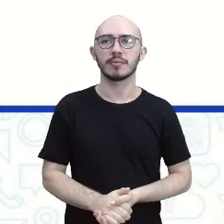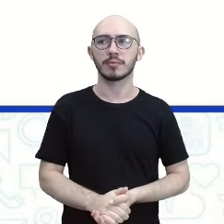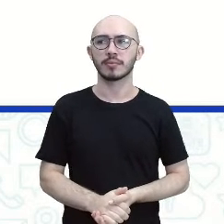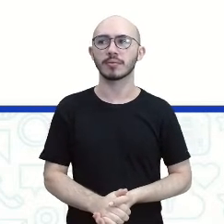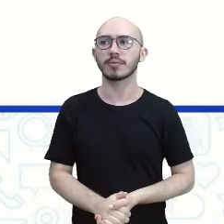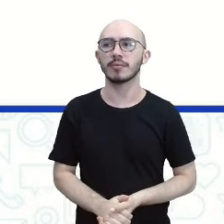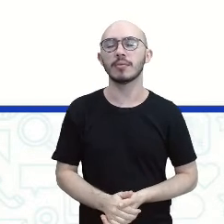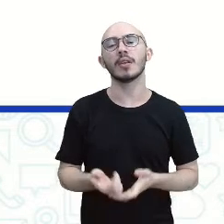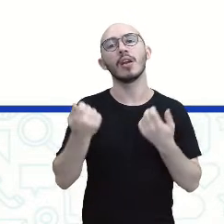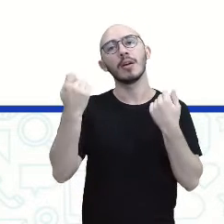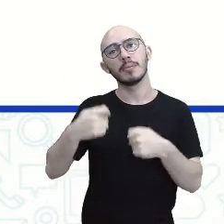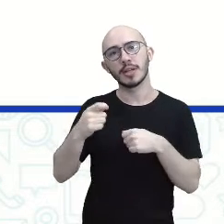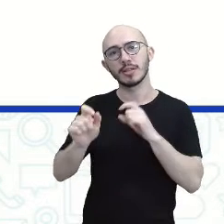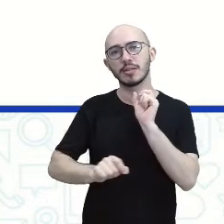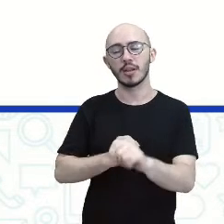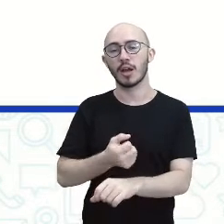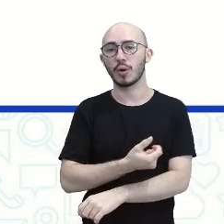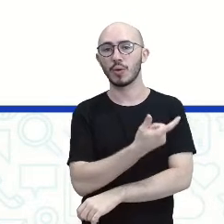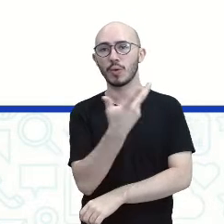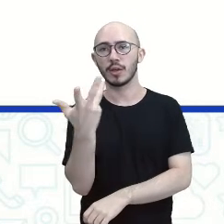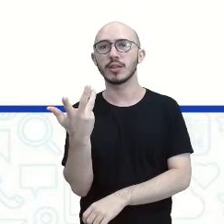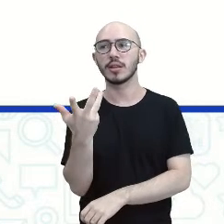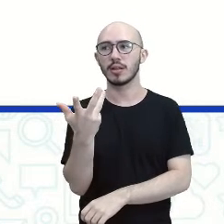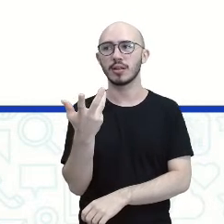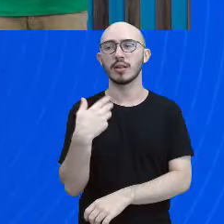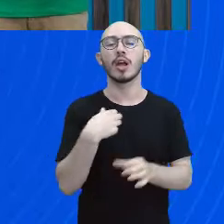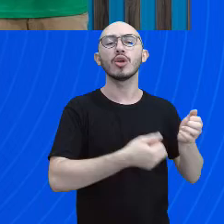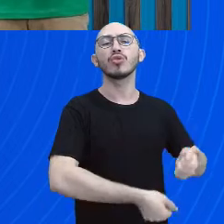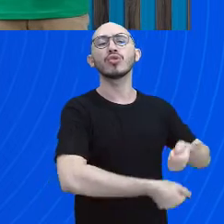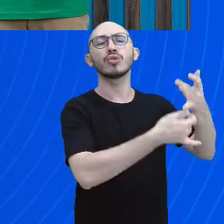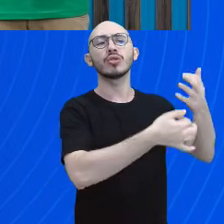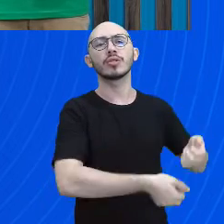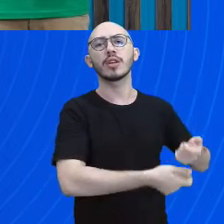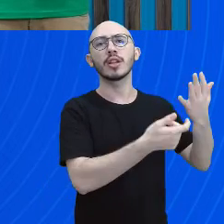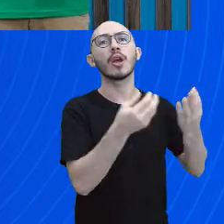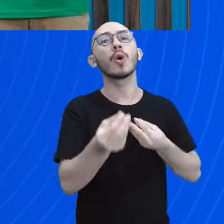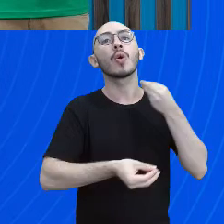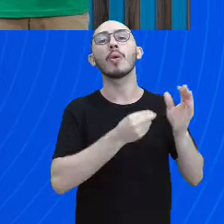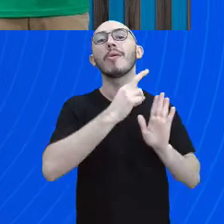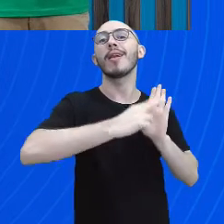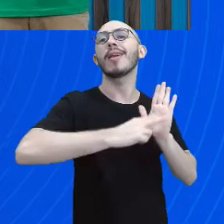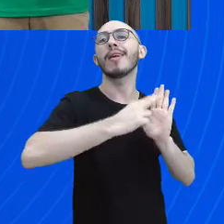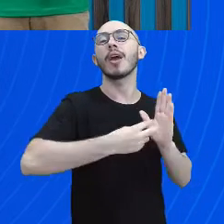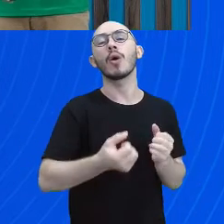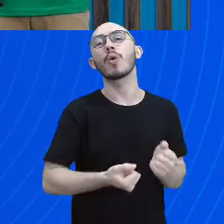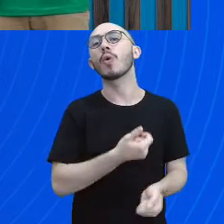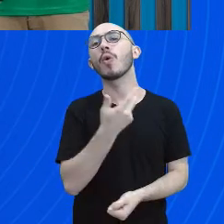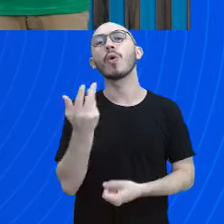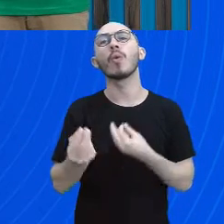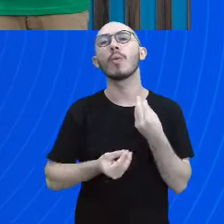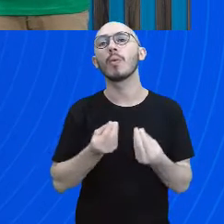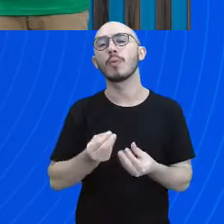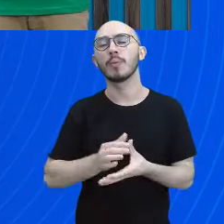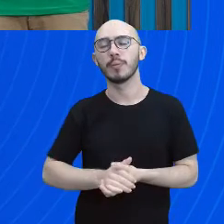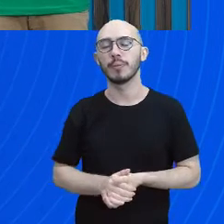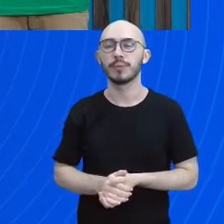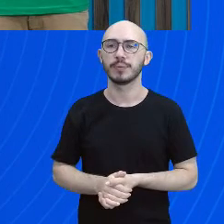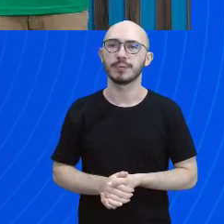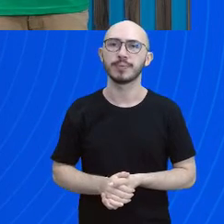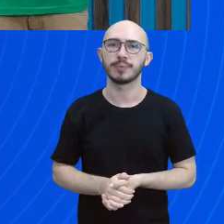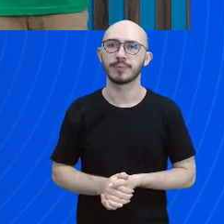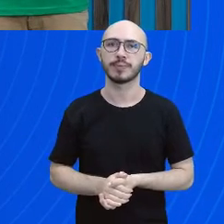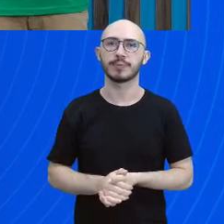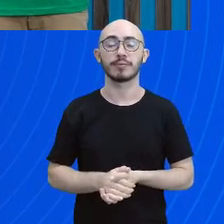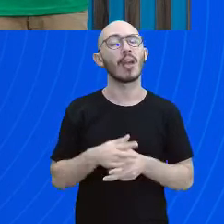Então, eu vou precisar dessa quantidade. Escreve aí no chat qual seria a leitura desse número aí, tá bom?